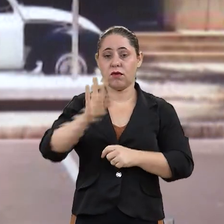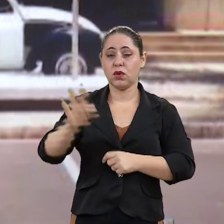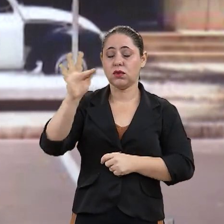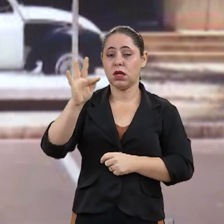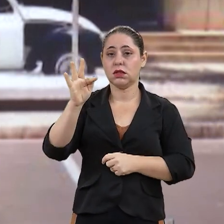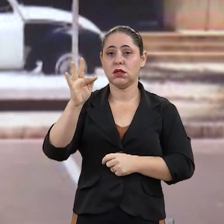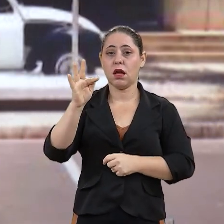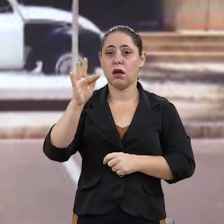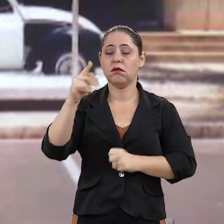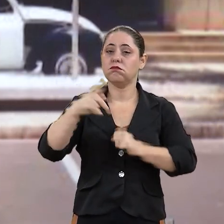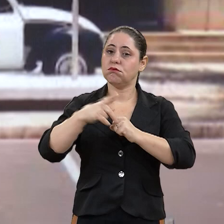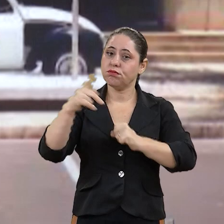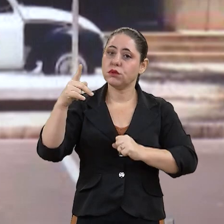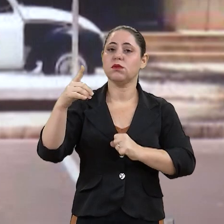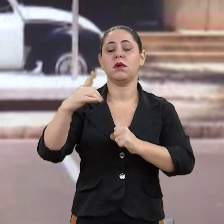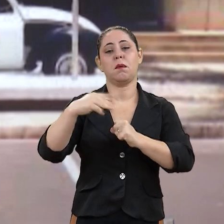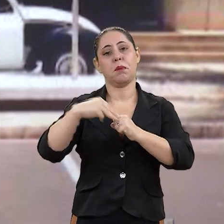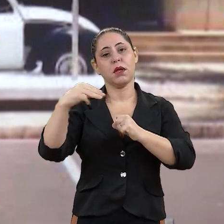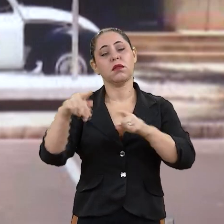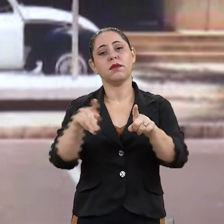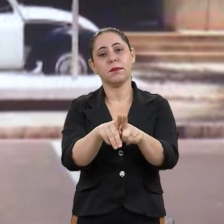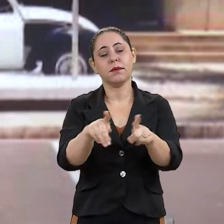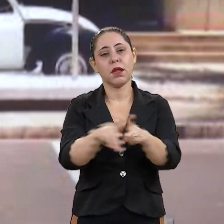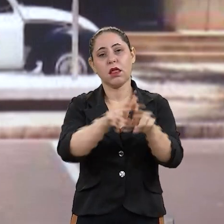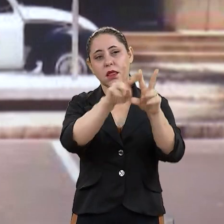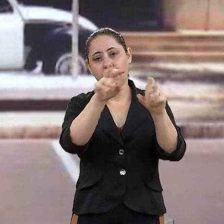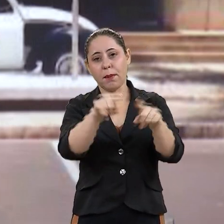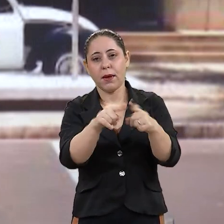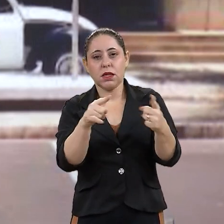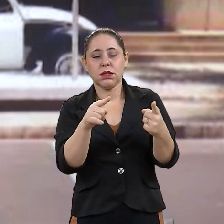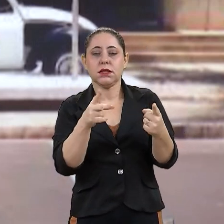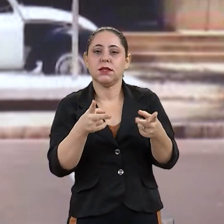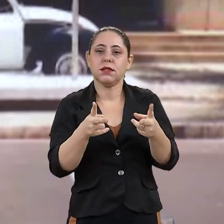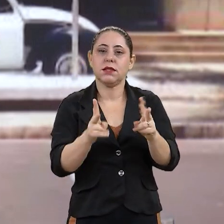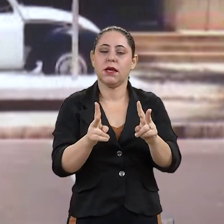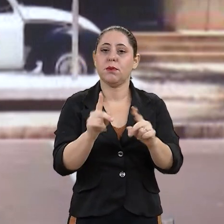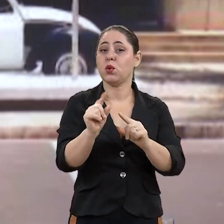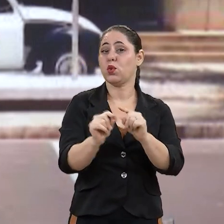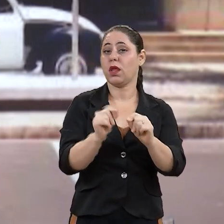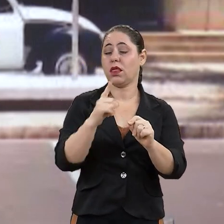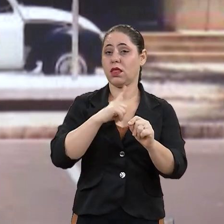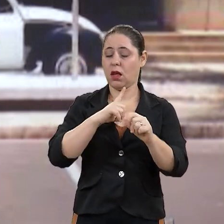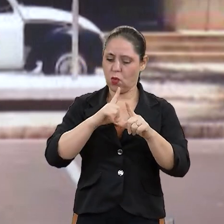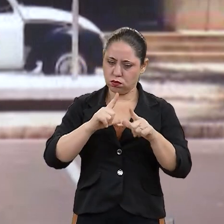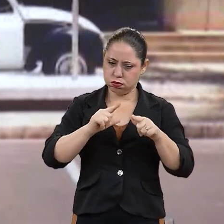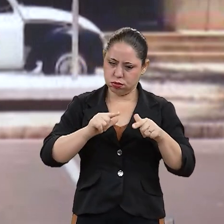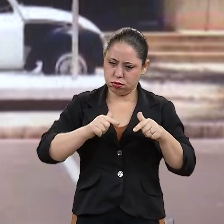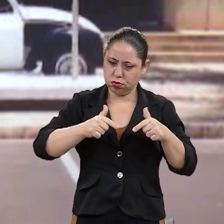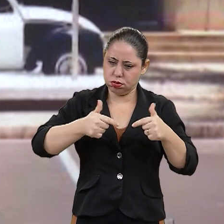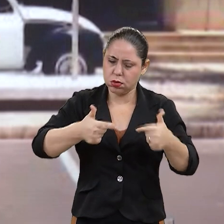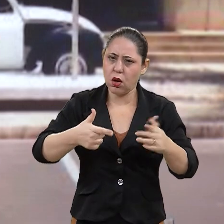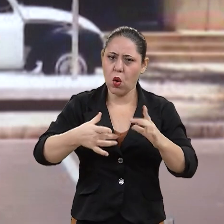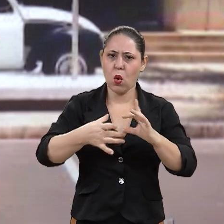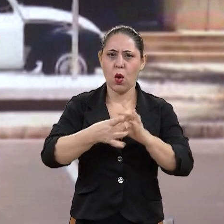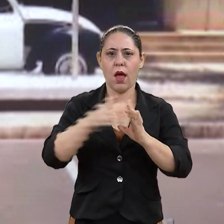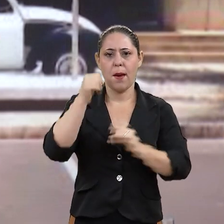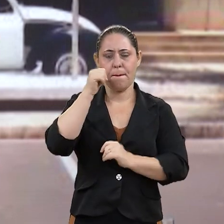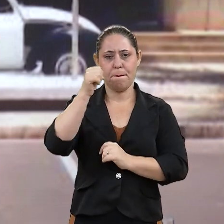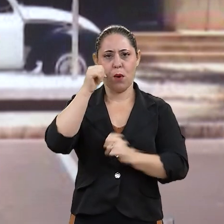acadêmica, me especializo nessa área, né, de pesquisa sobre esses temas, mas sempre com o pé na